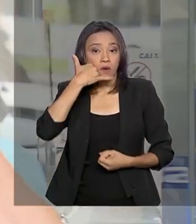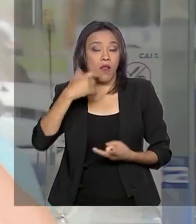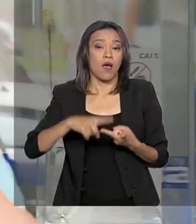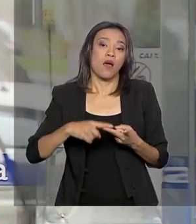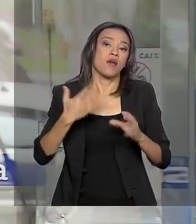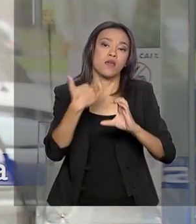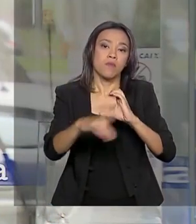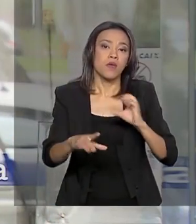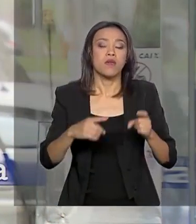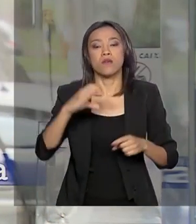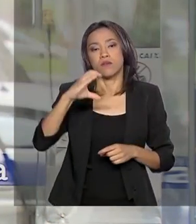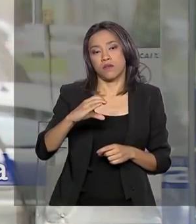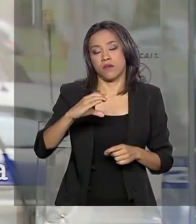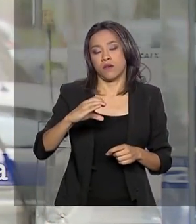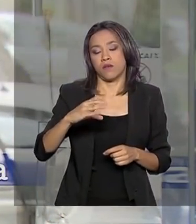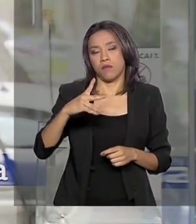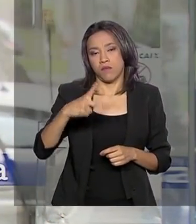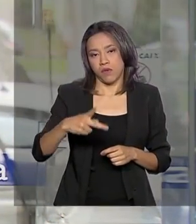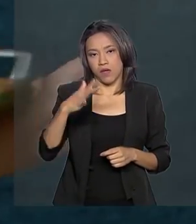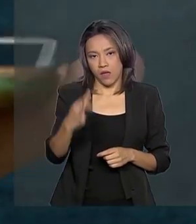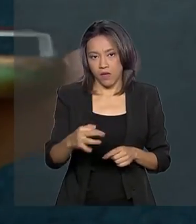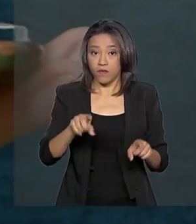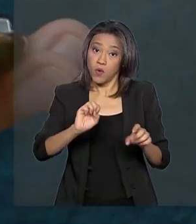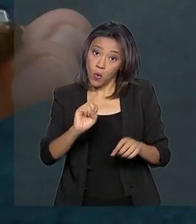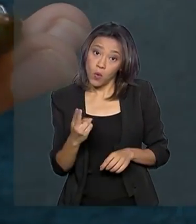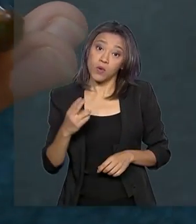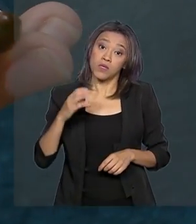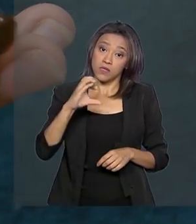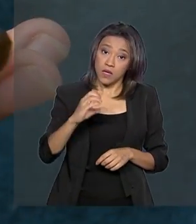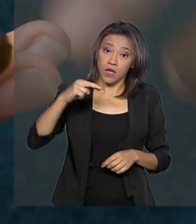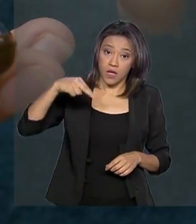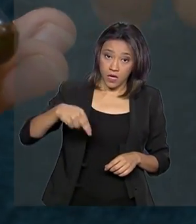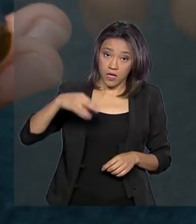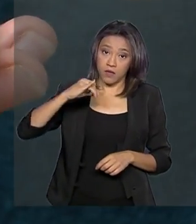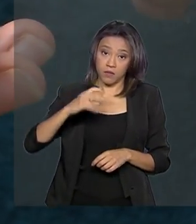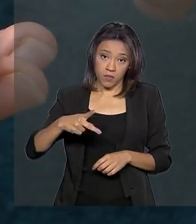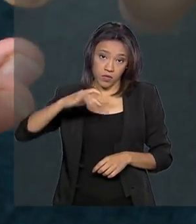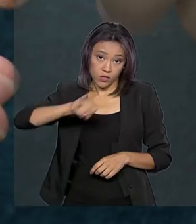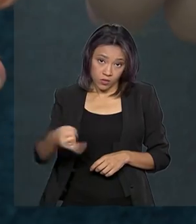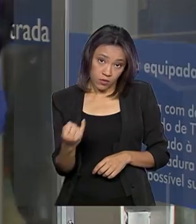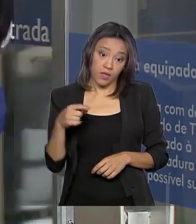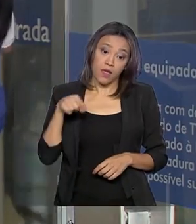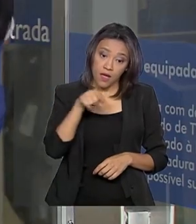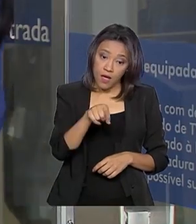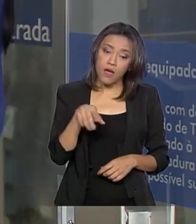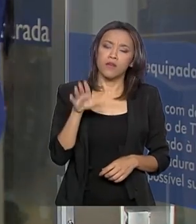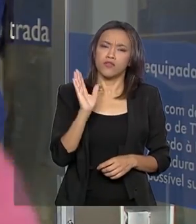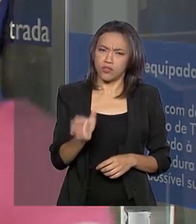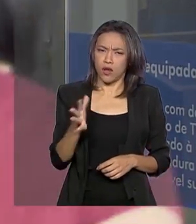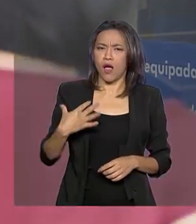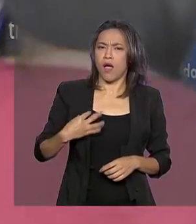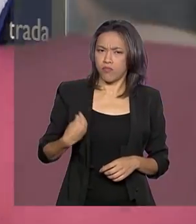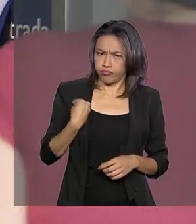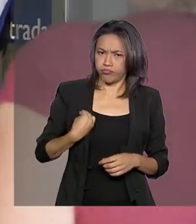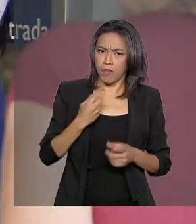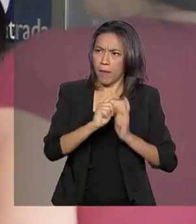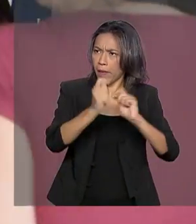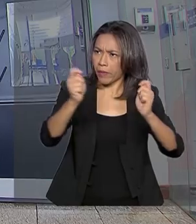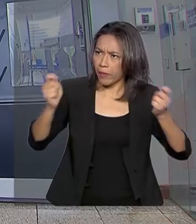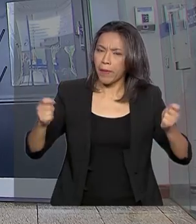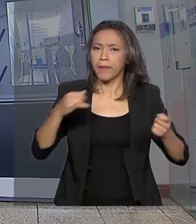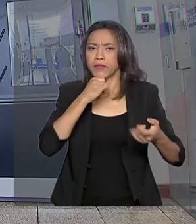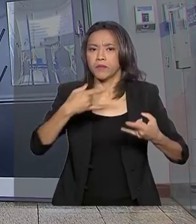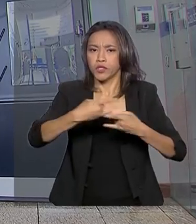CPF ou CNPJ do beneficiário. O PIX será uma alternativa aos meios já existentes para pagamentos, como